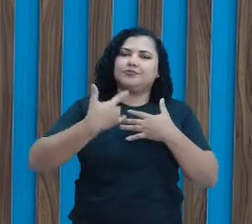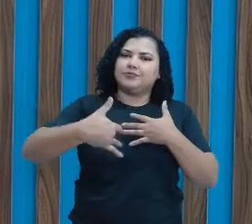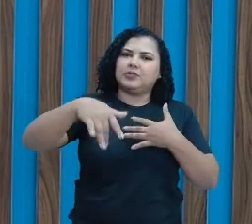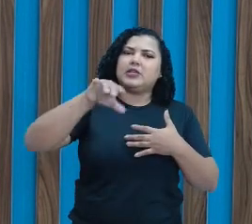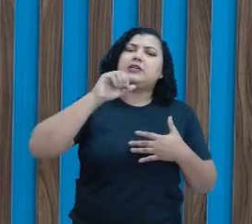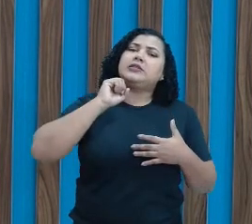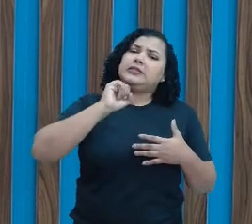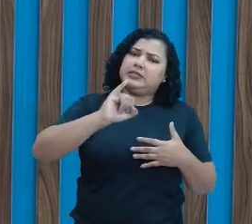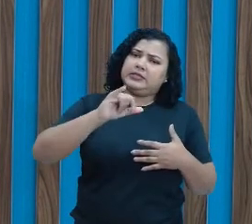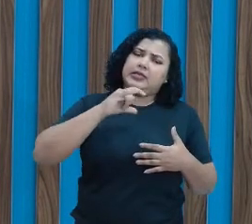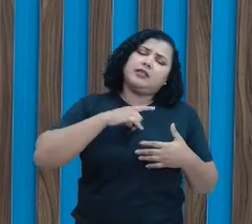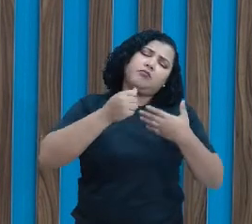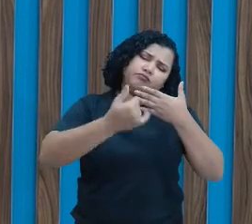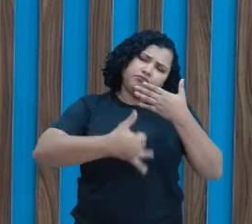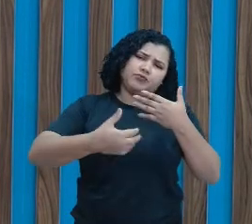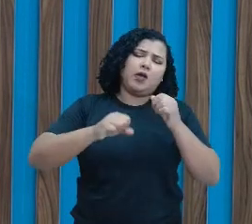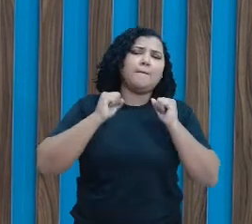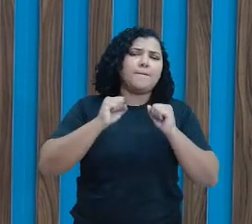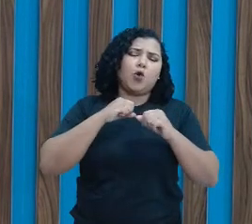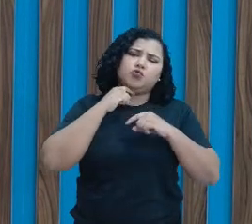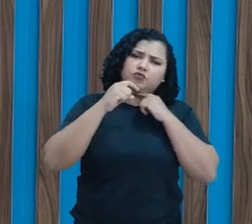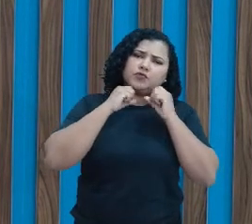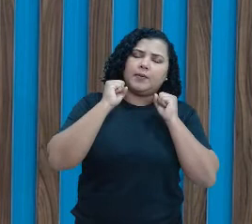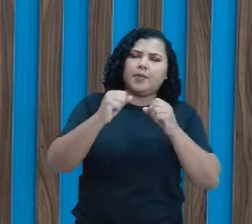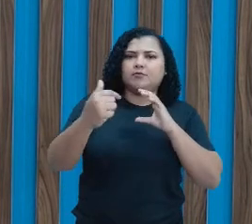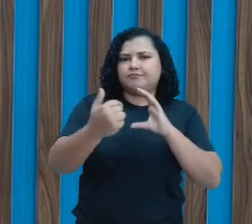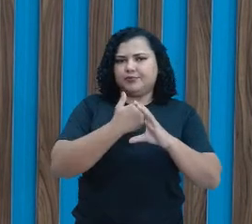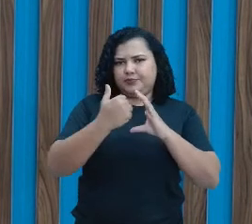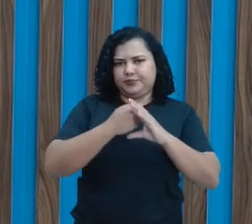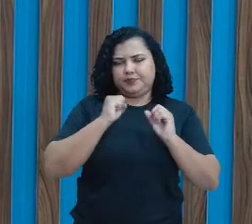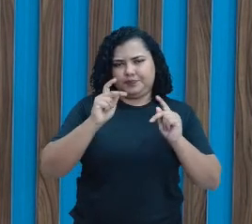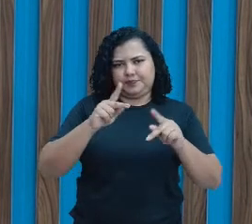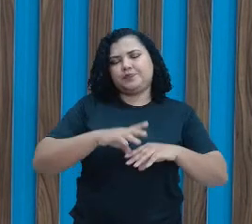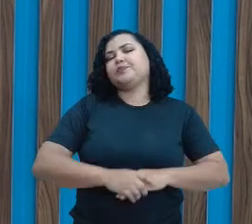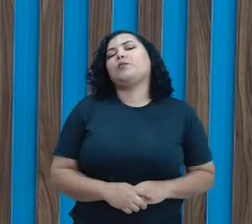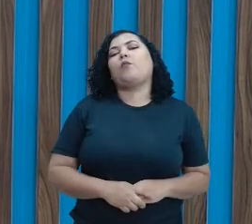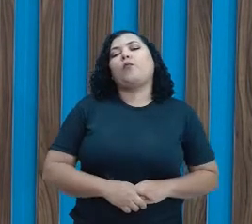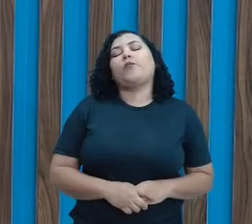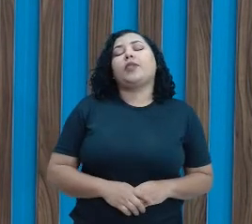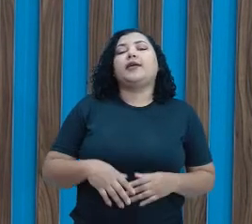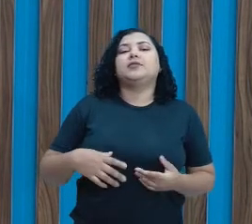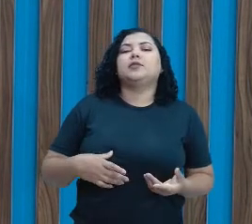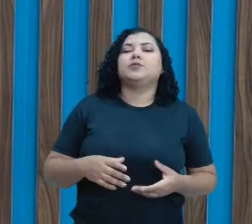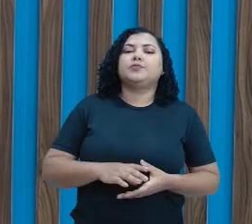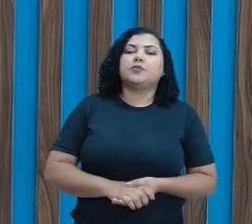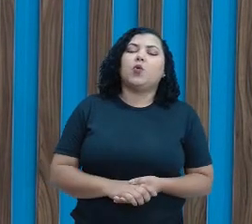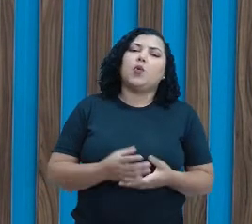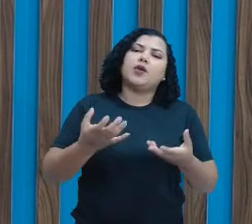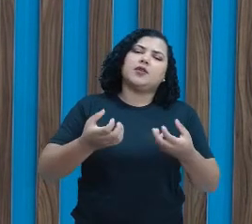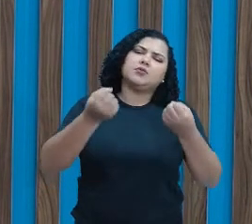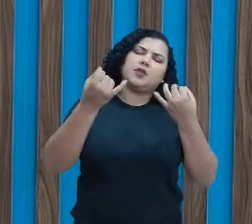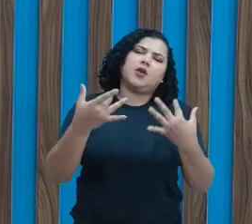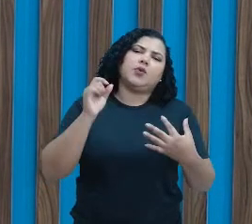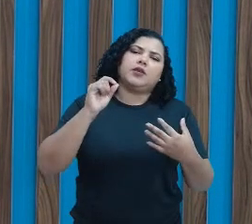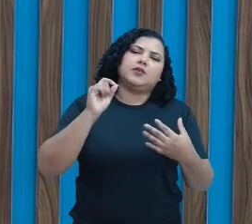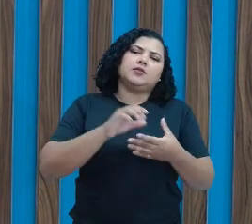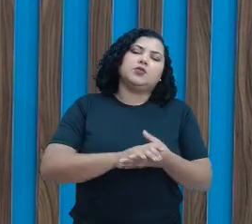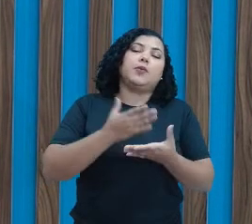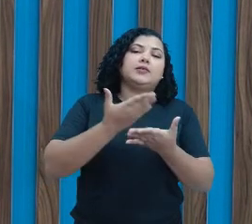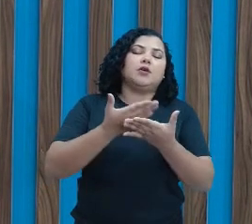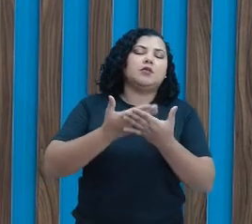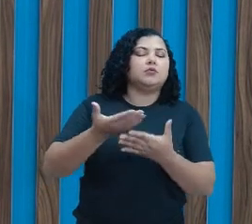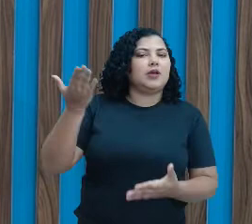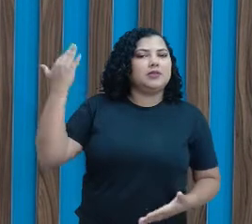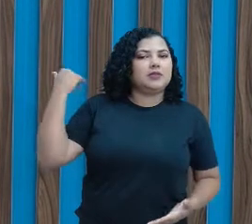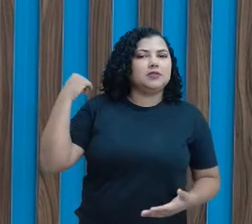coisa, pessoal, coloca aqui a sua dúvida para a gente ter interação na aula, tá? O comentário primeiro que eu queria fazer era sobre as aulas